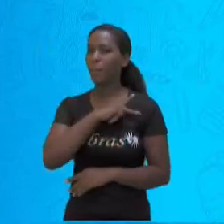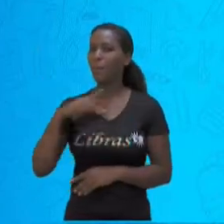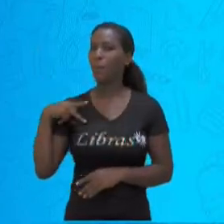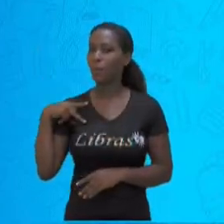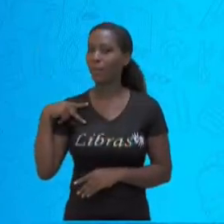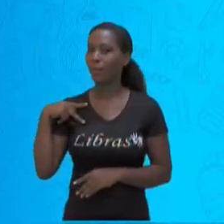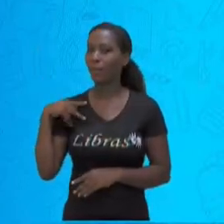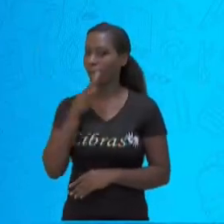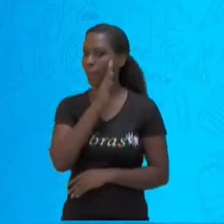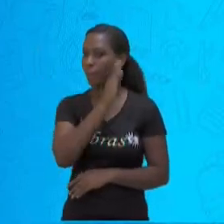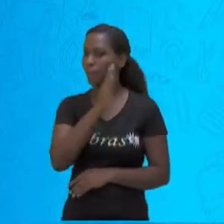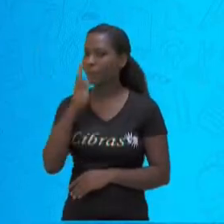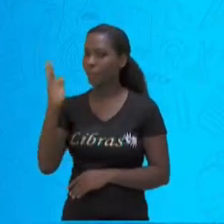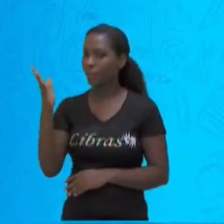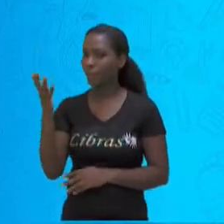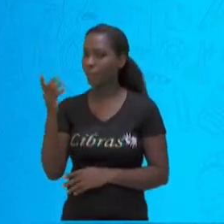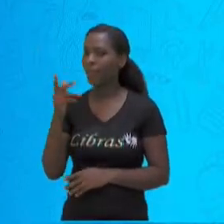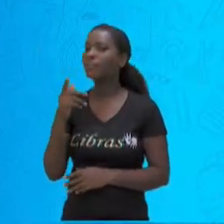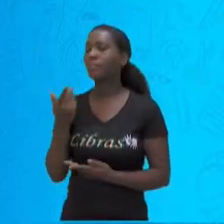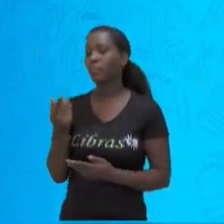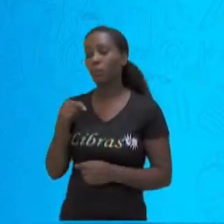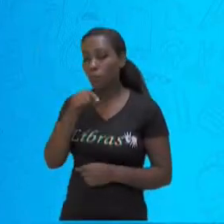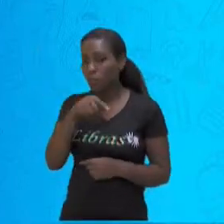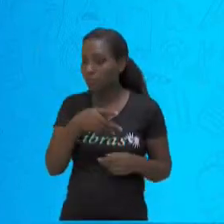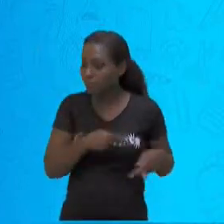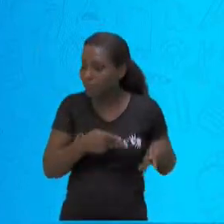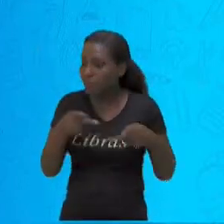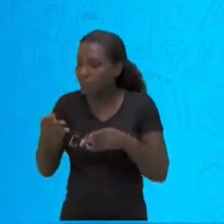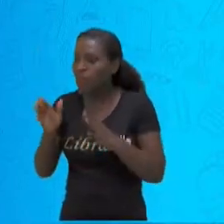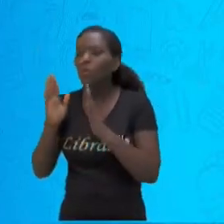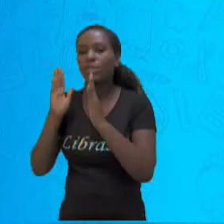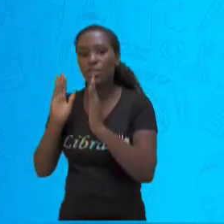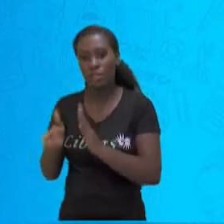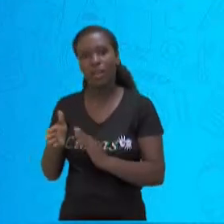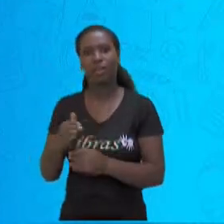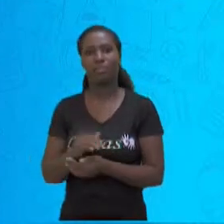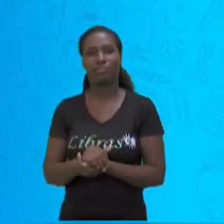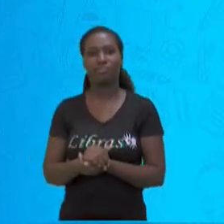Quantos valorizam o museu aqui em Valadares?